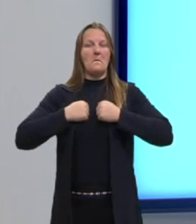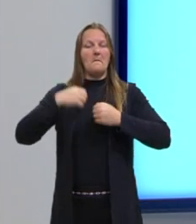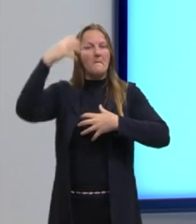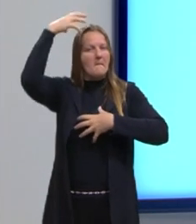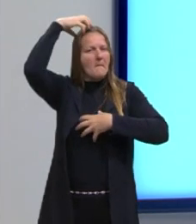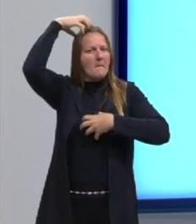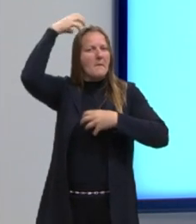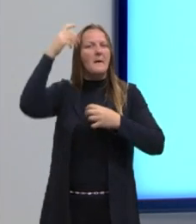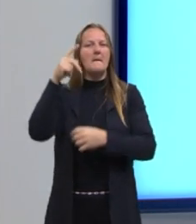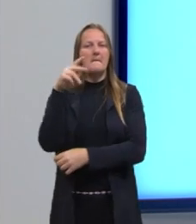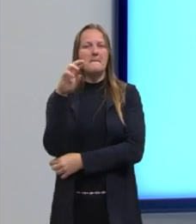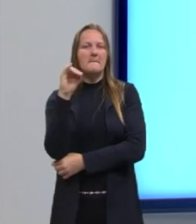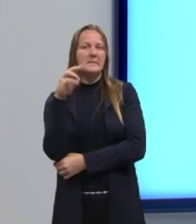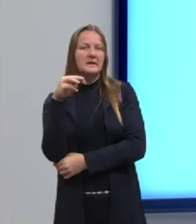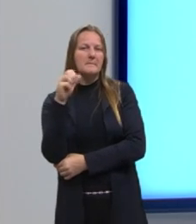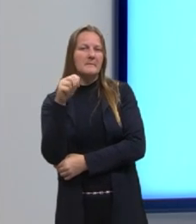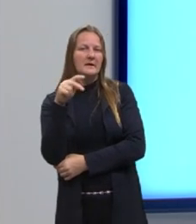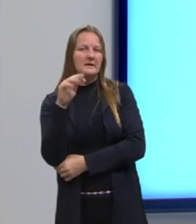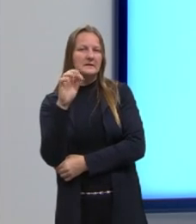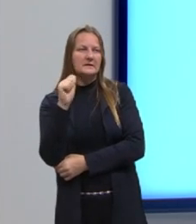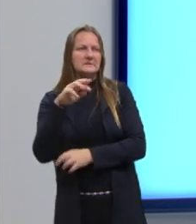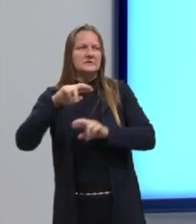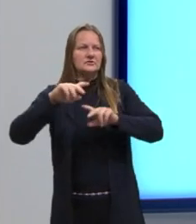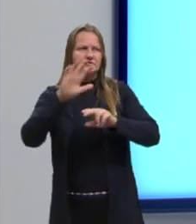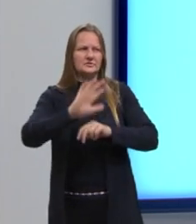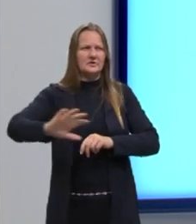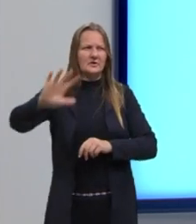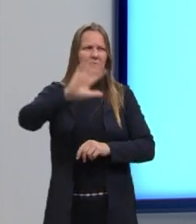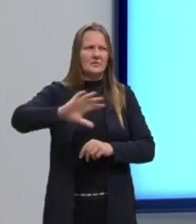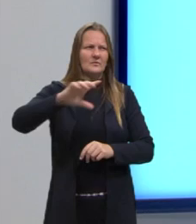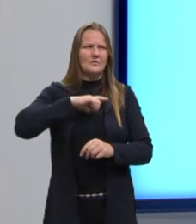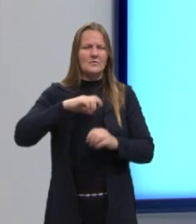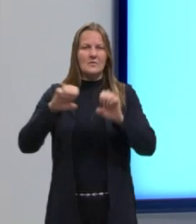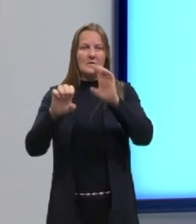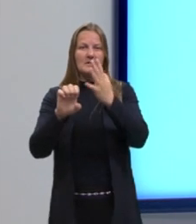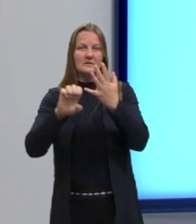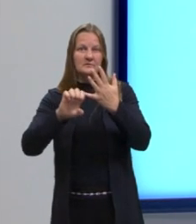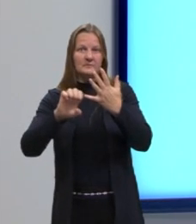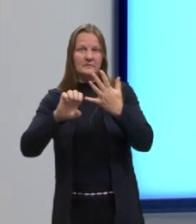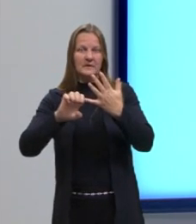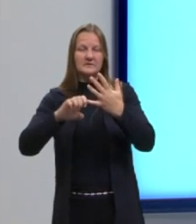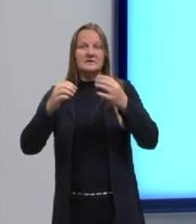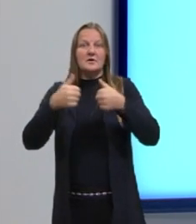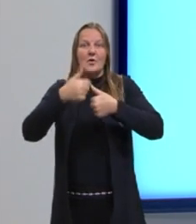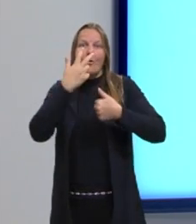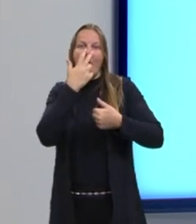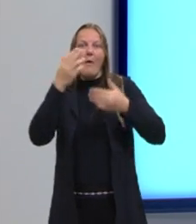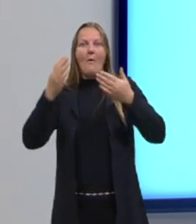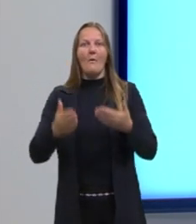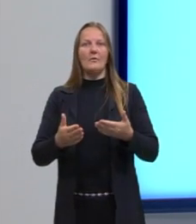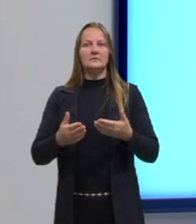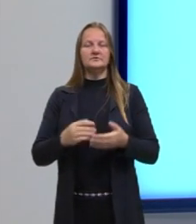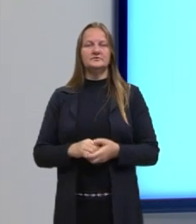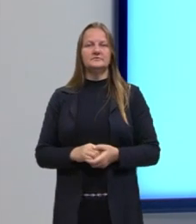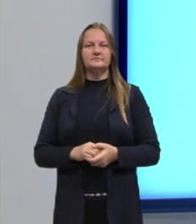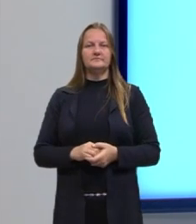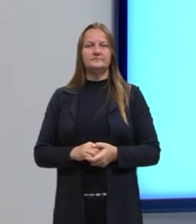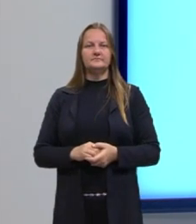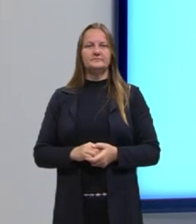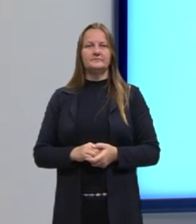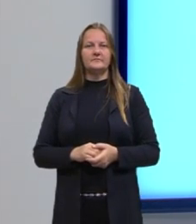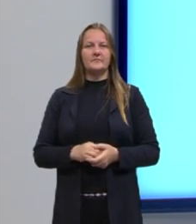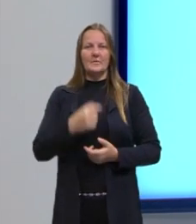um braço dos primatas evoluiu para espécie que nós somos hoje a espécie